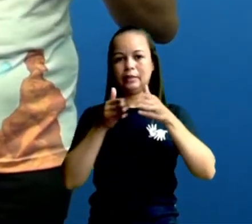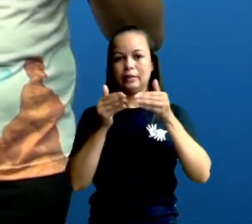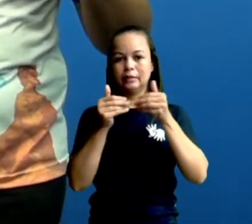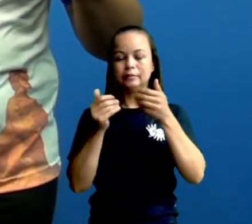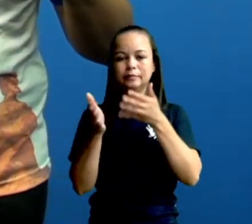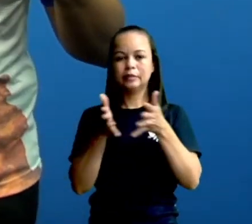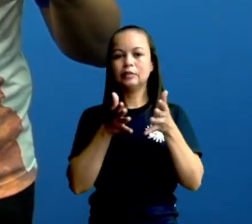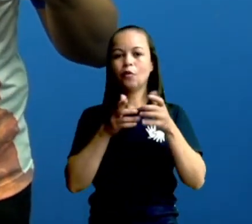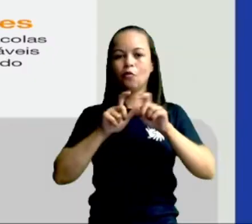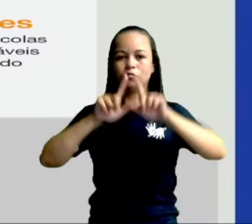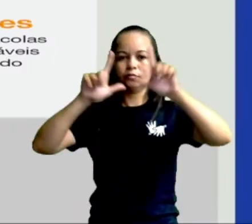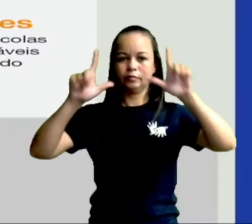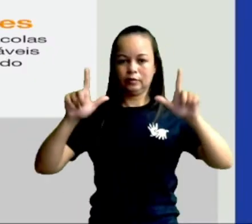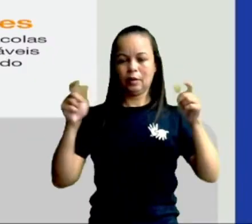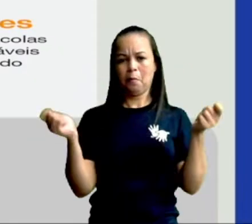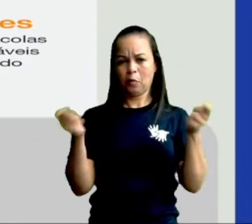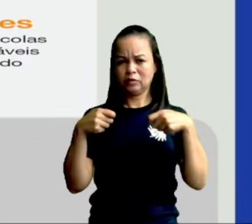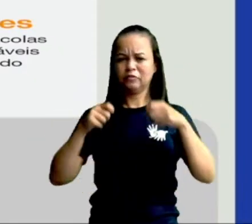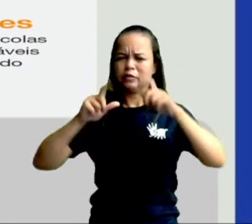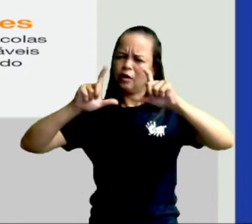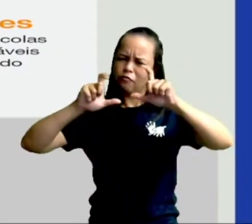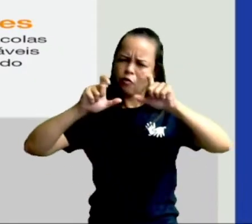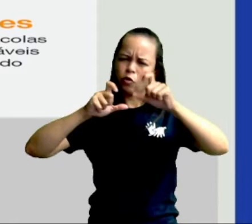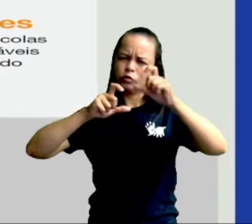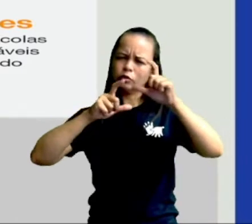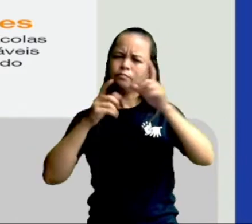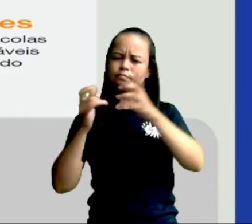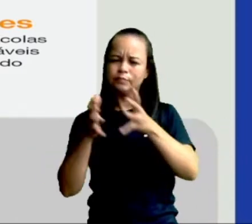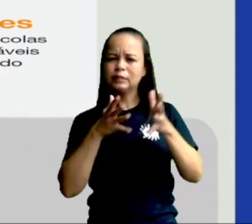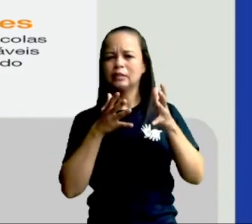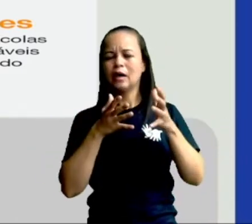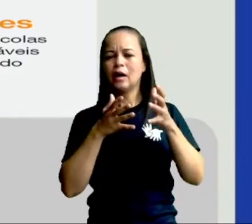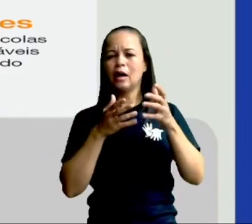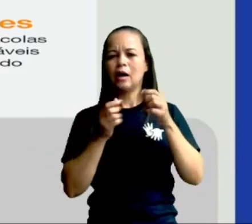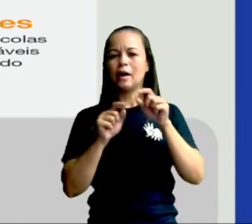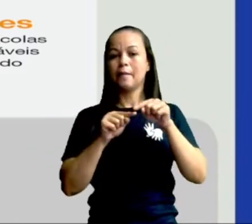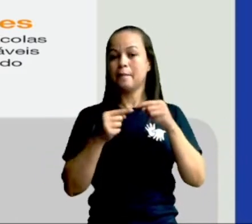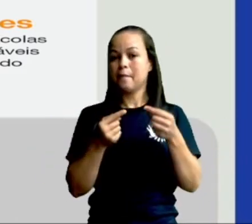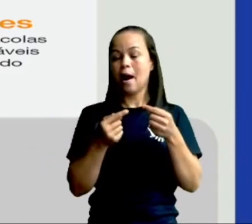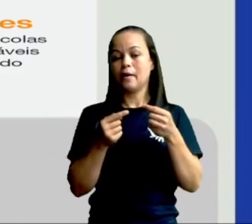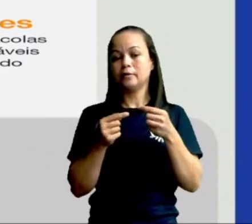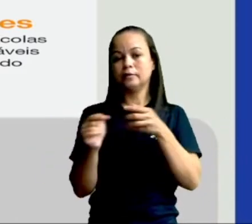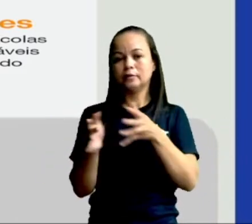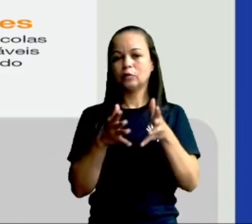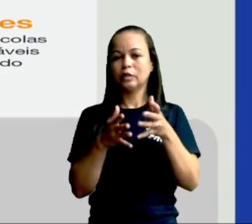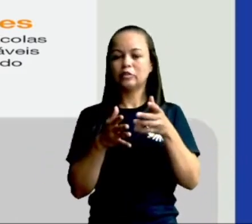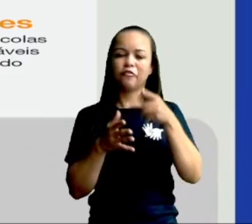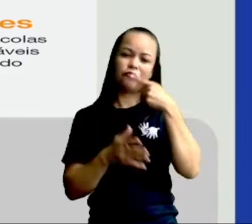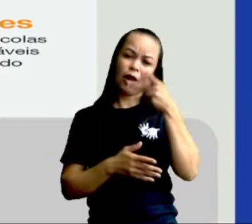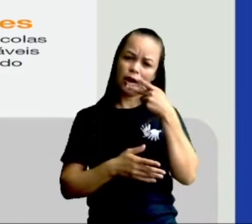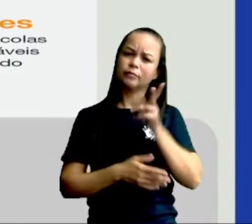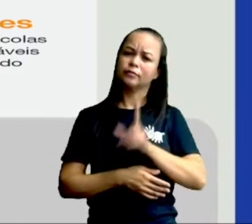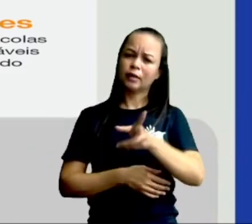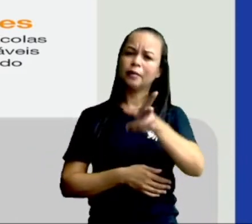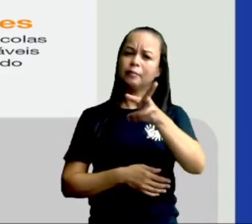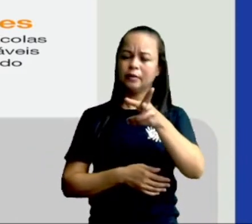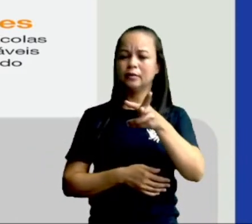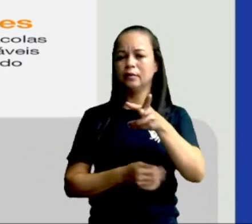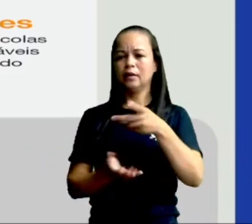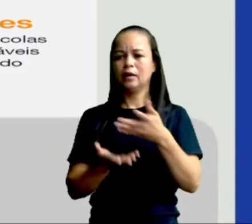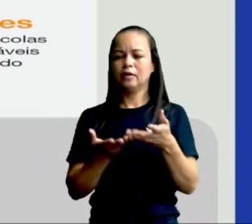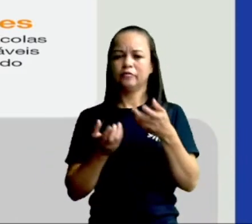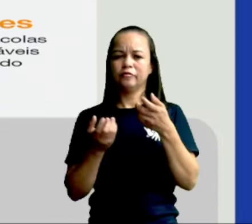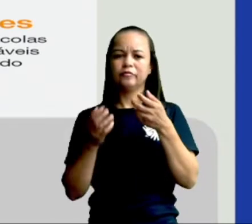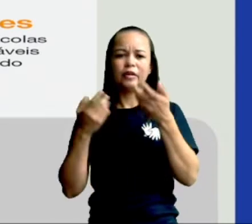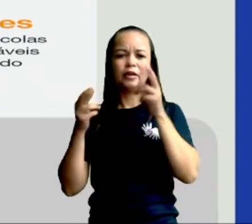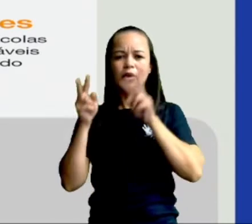Se for possível, gente, printa, tira uma foto, registra isso. Mas não deixa de falar sobre isso, reverberar